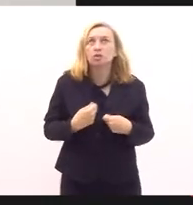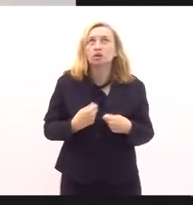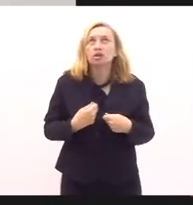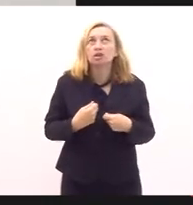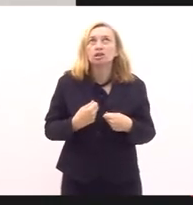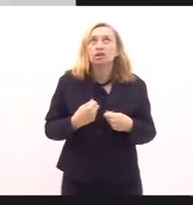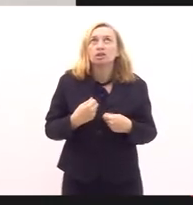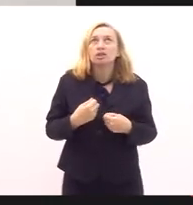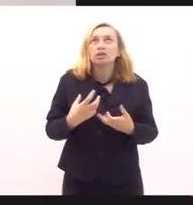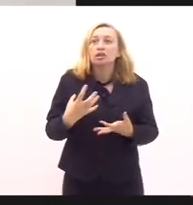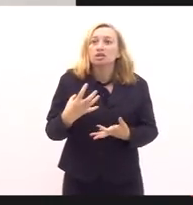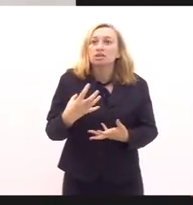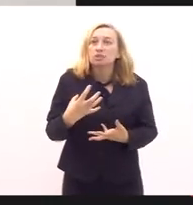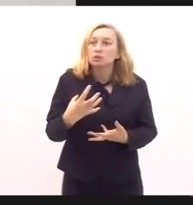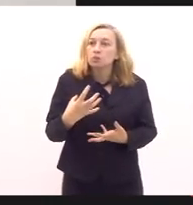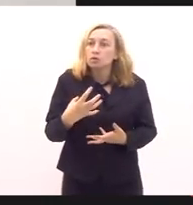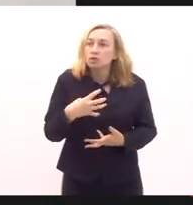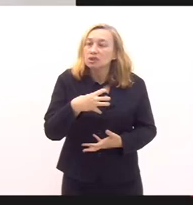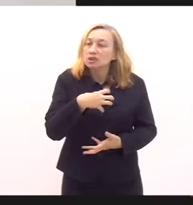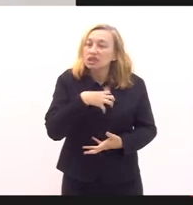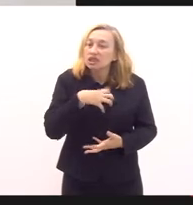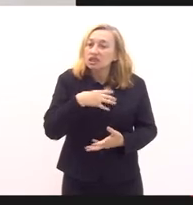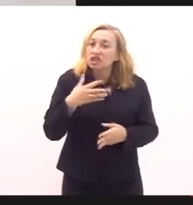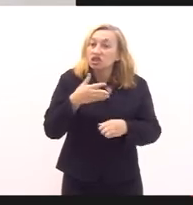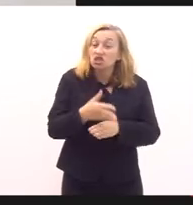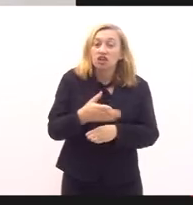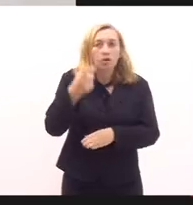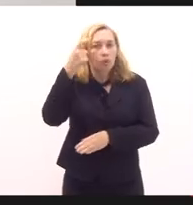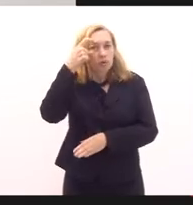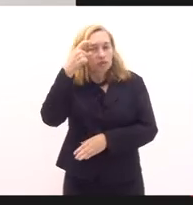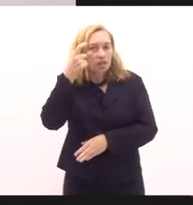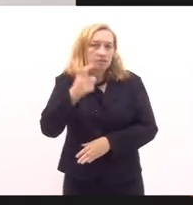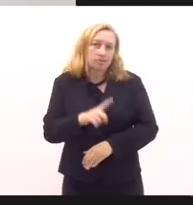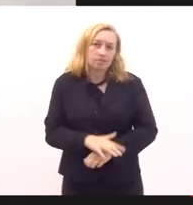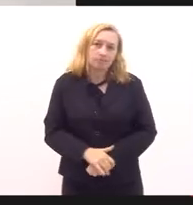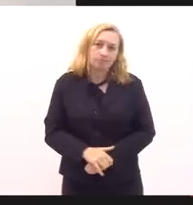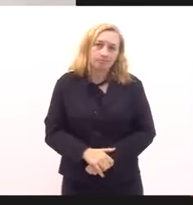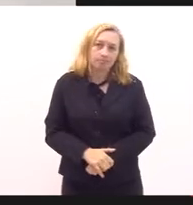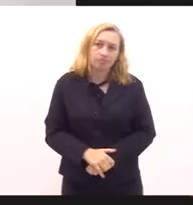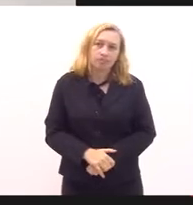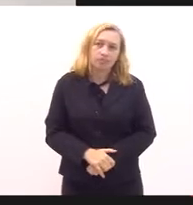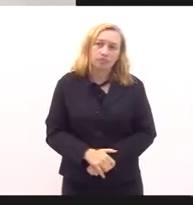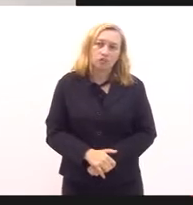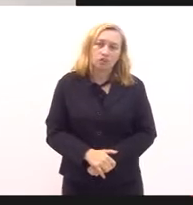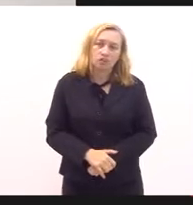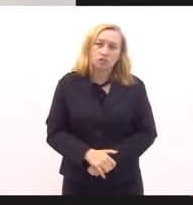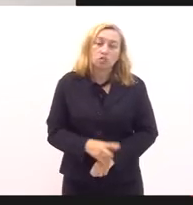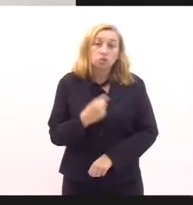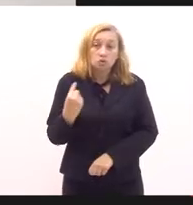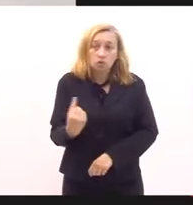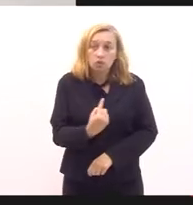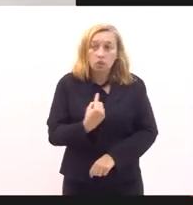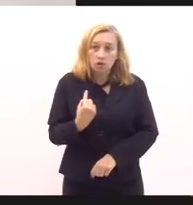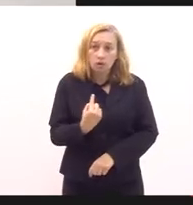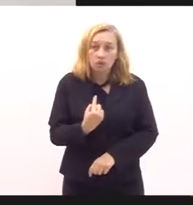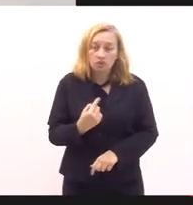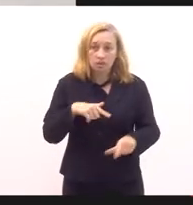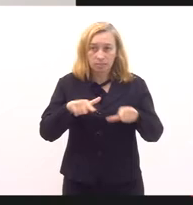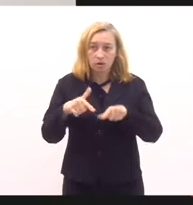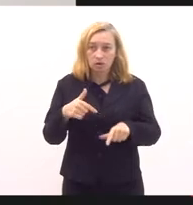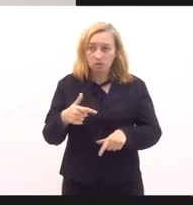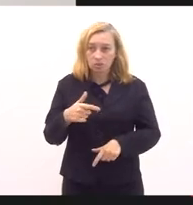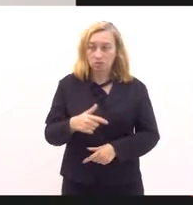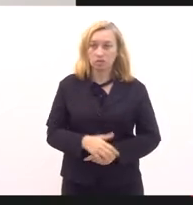que a gente sente e que a gente chegue a um consenso. Nós, trabalhadores, e aqui eu me